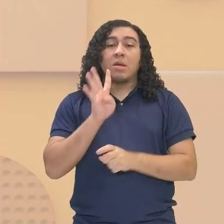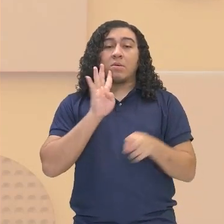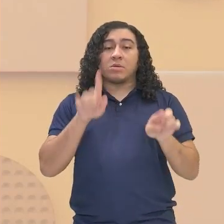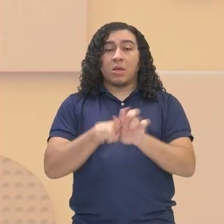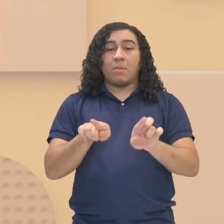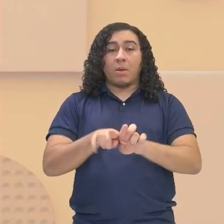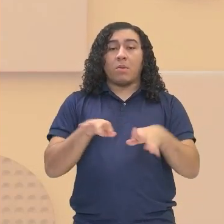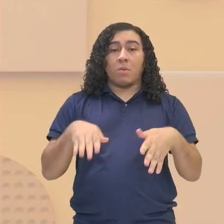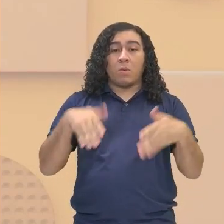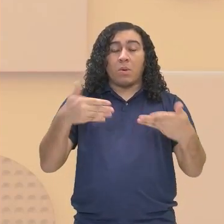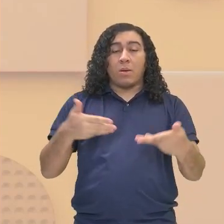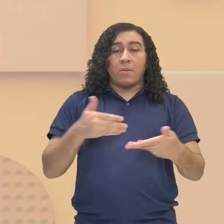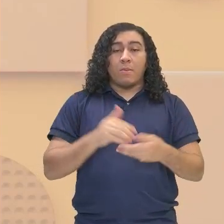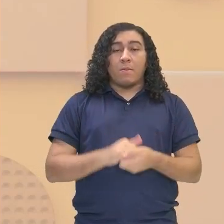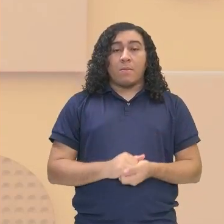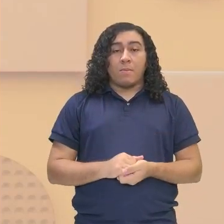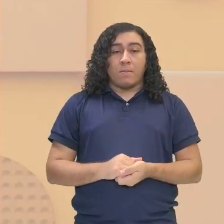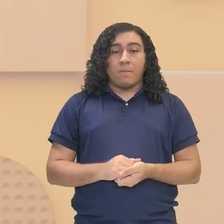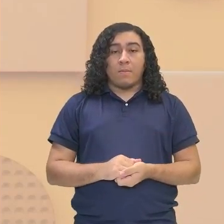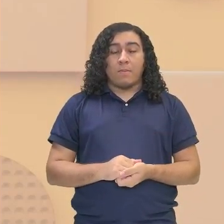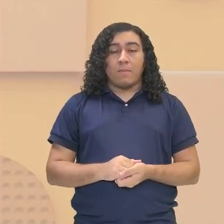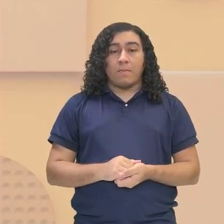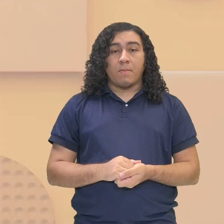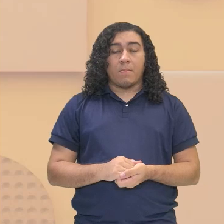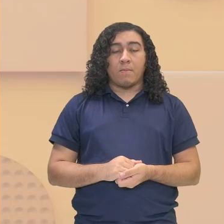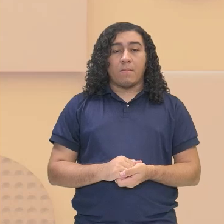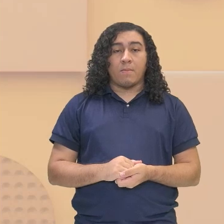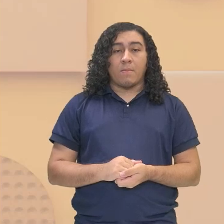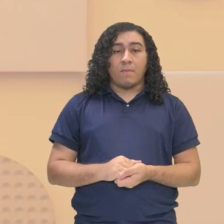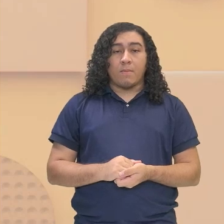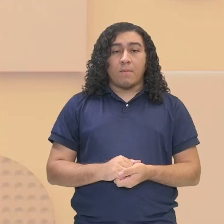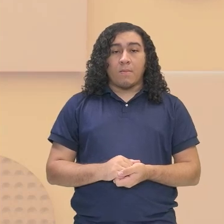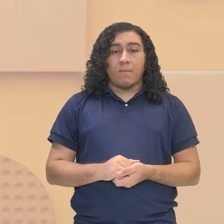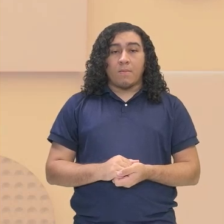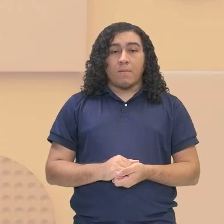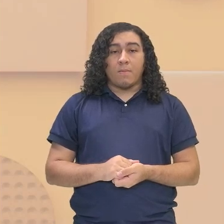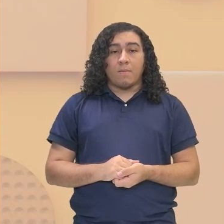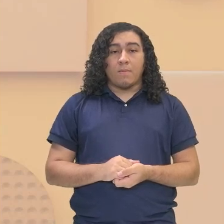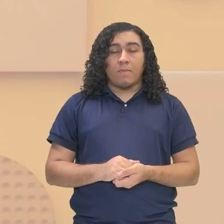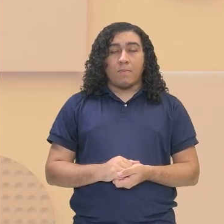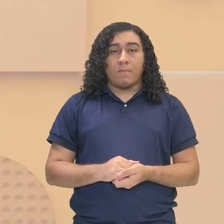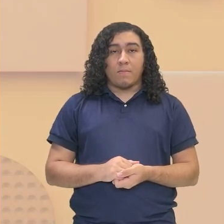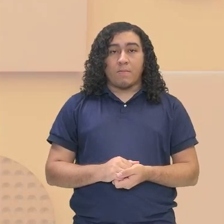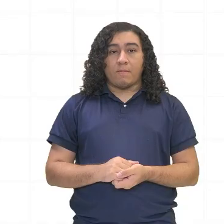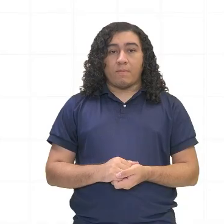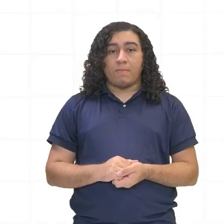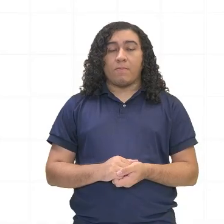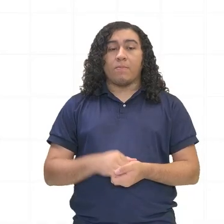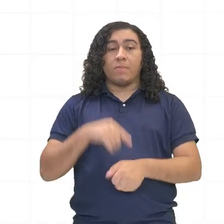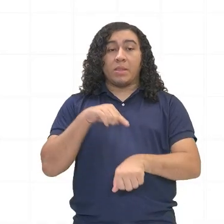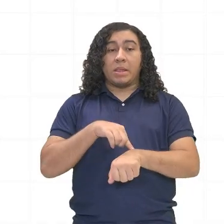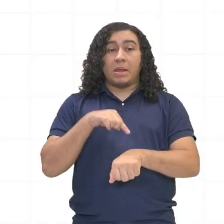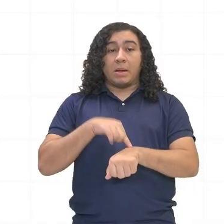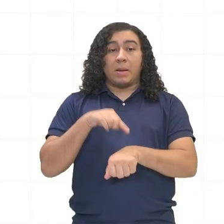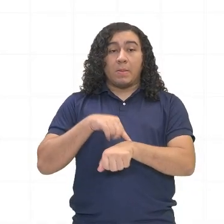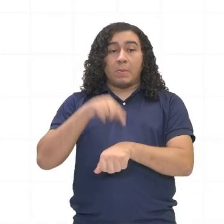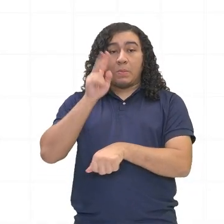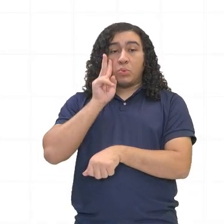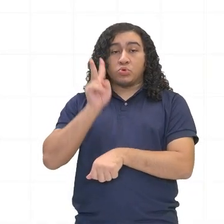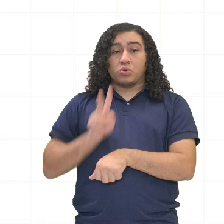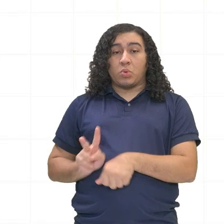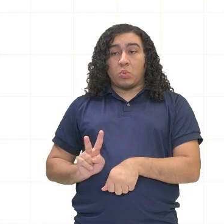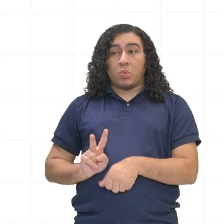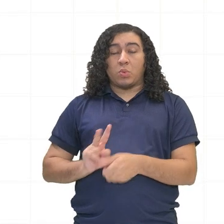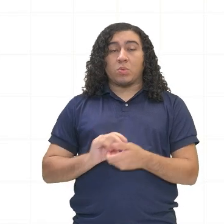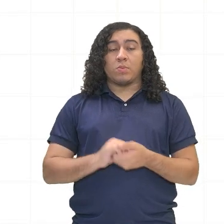quê? Vamos falar, então, sobre esse tempo histórico, né? Acompanhe comigo, olha só.